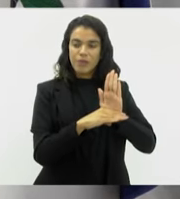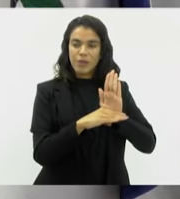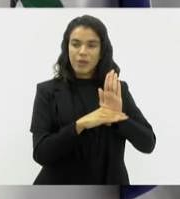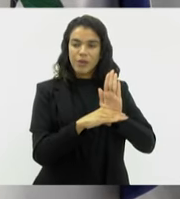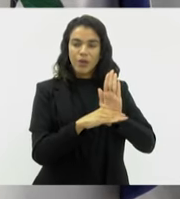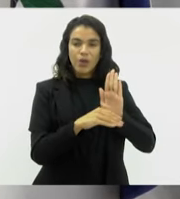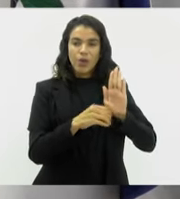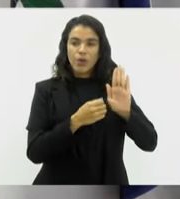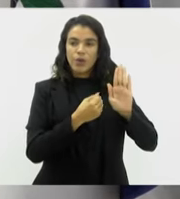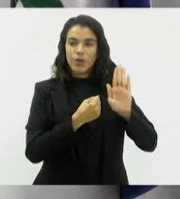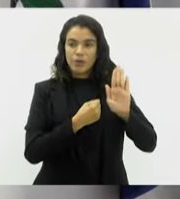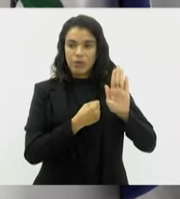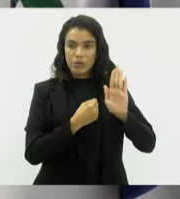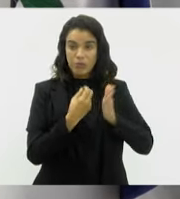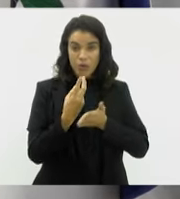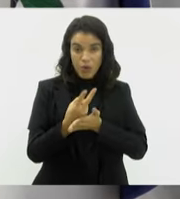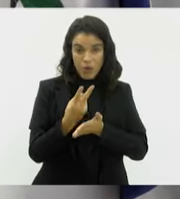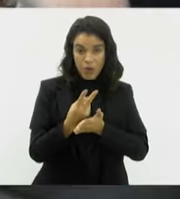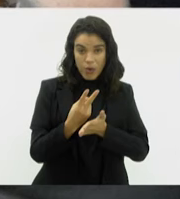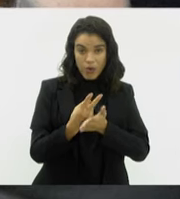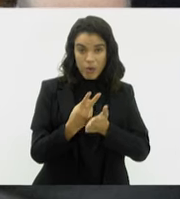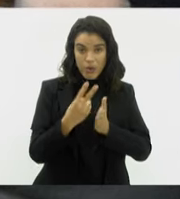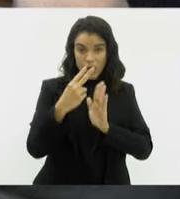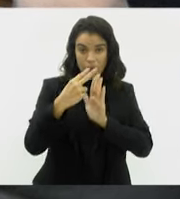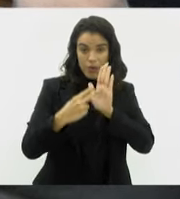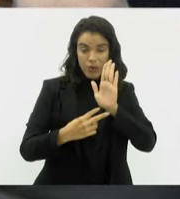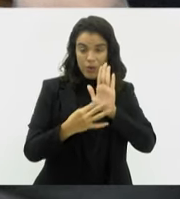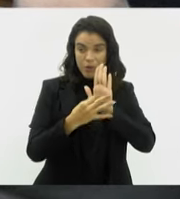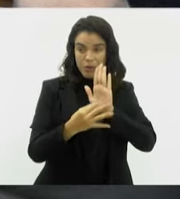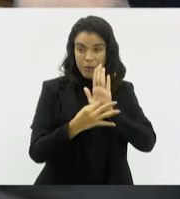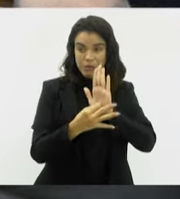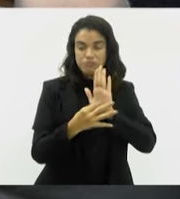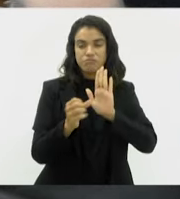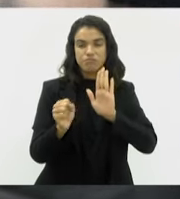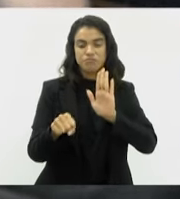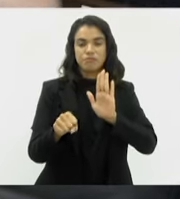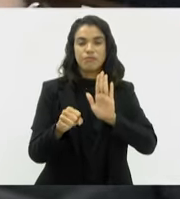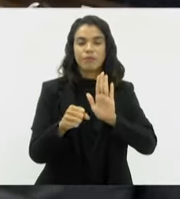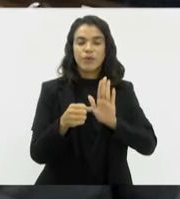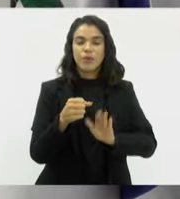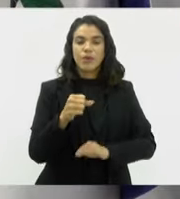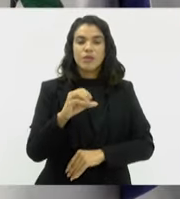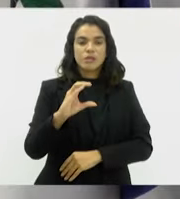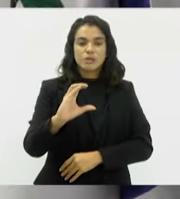é o item... Mantém a leitura de seus pareceres, deputado Cozzolino? Por favor. Então, o item C.